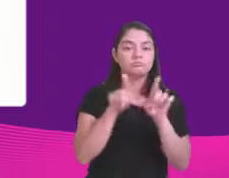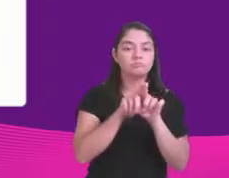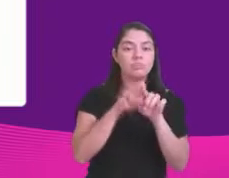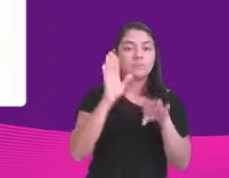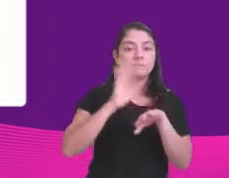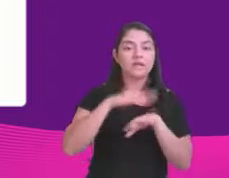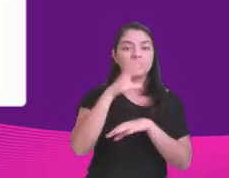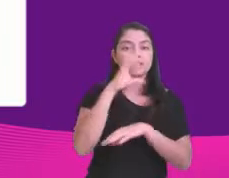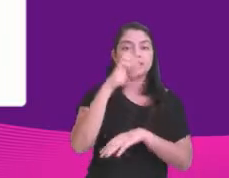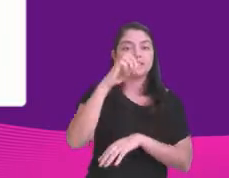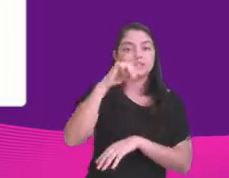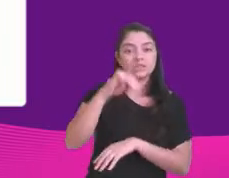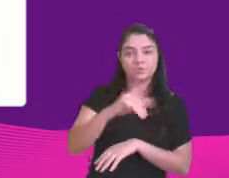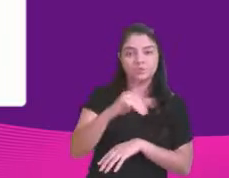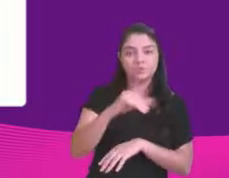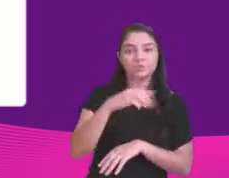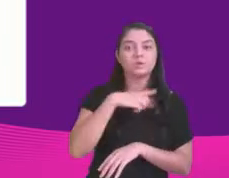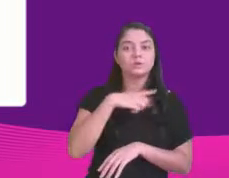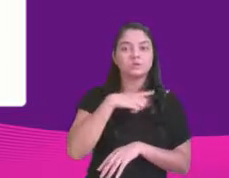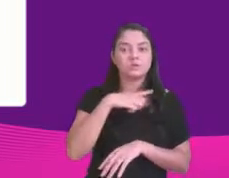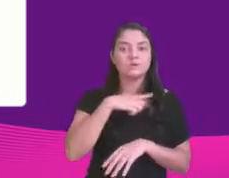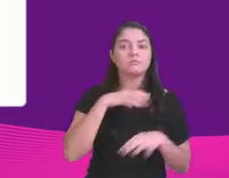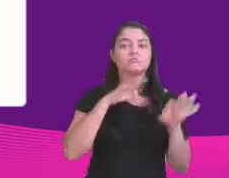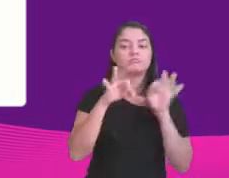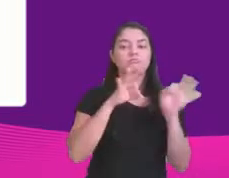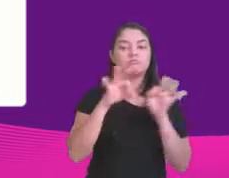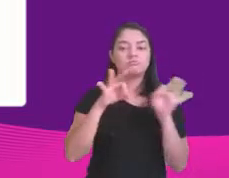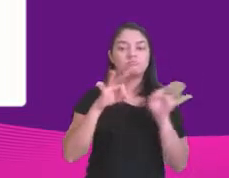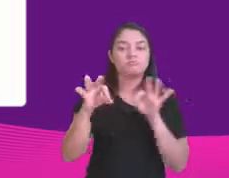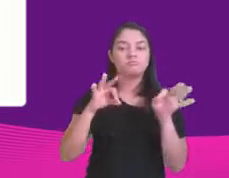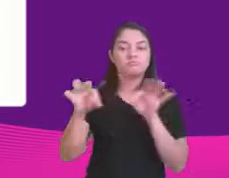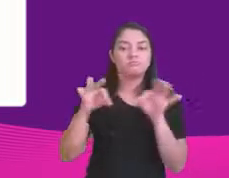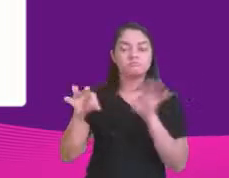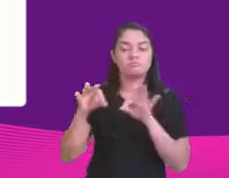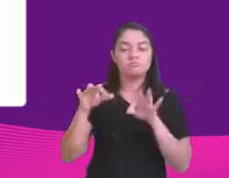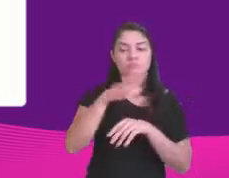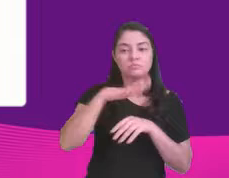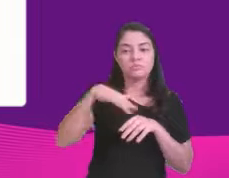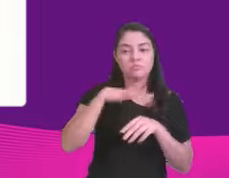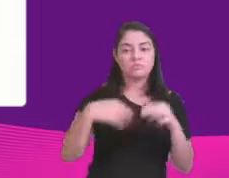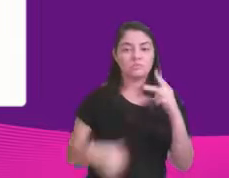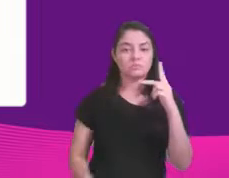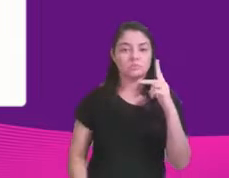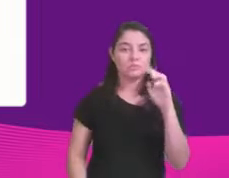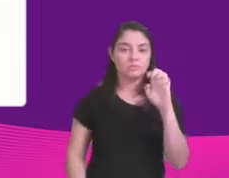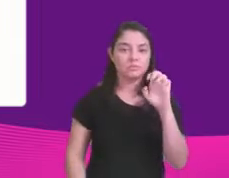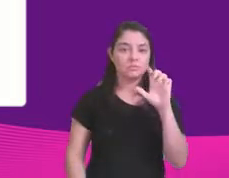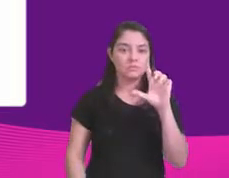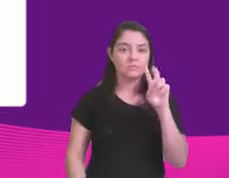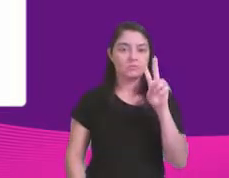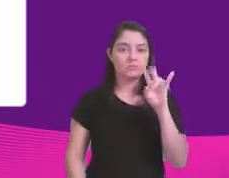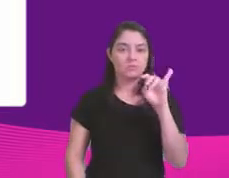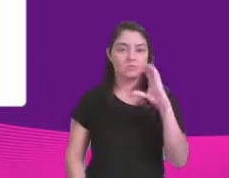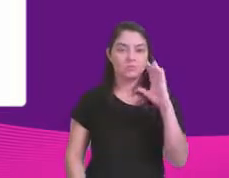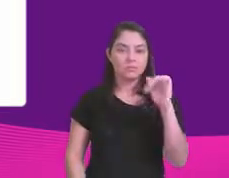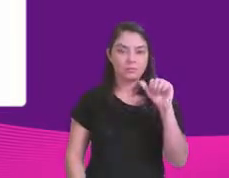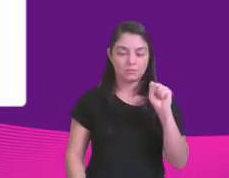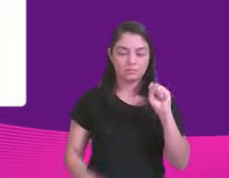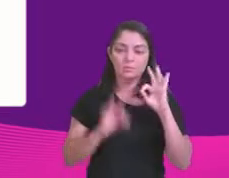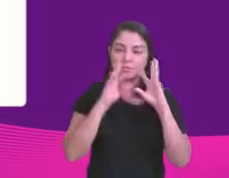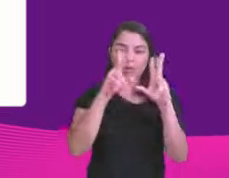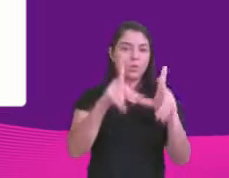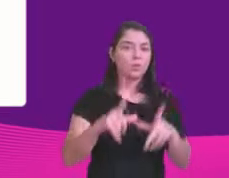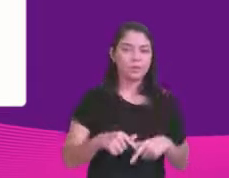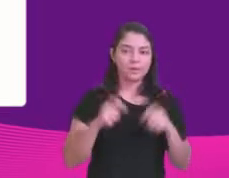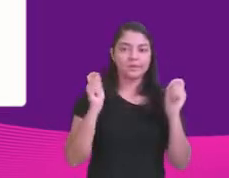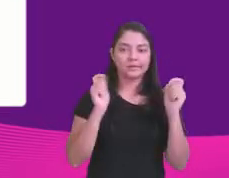de ressecção. Isso aqui é um peritônio pélvico, você acaba soltando a bexiga e fazendo a peritonectomia pélvica completa. Como eu